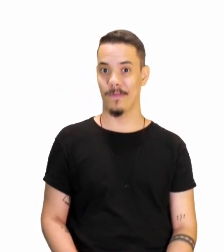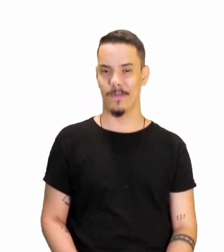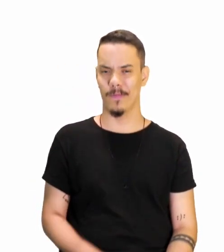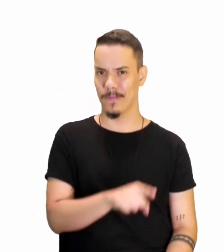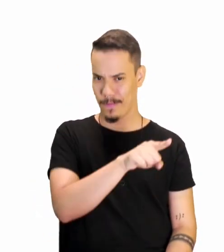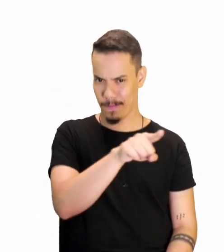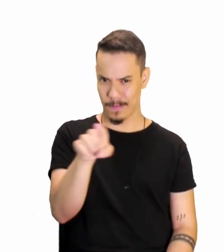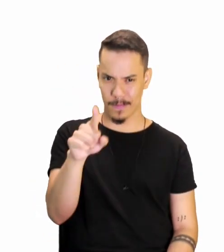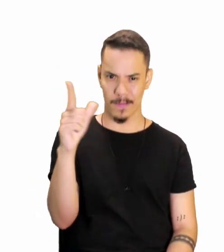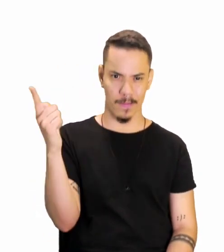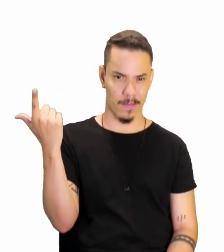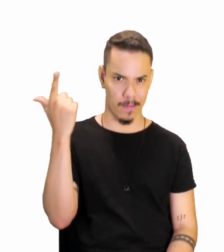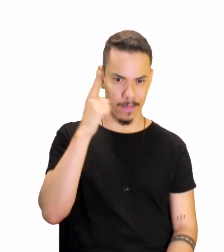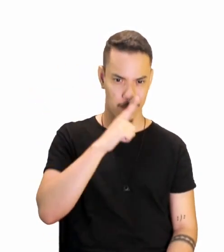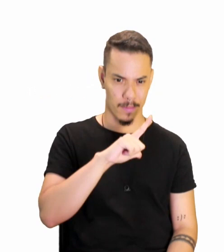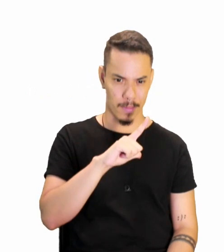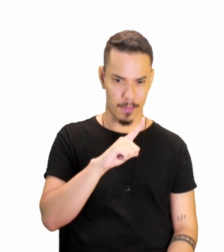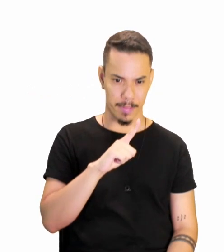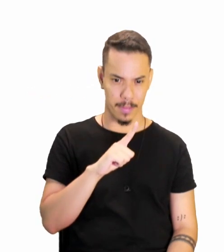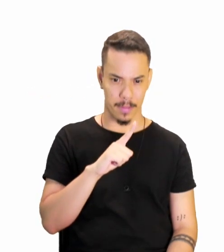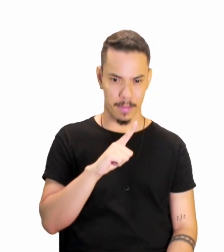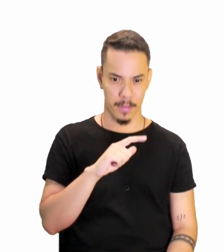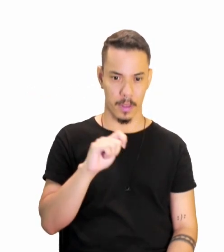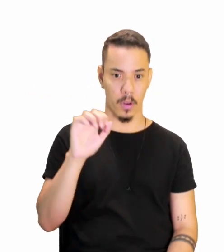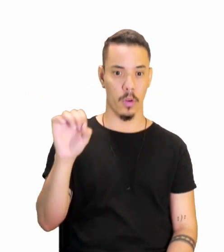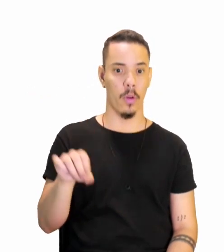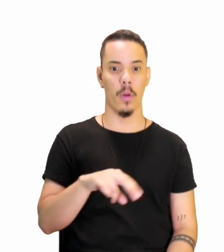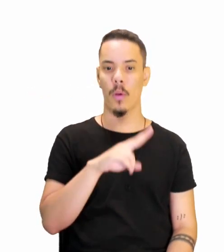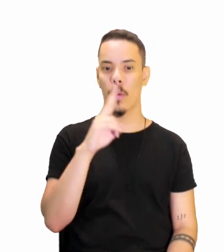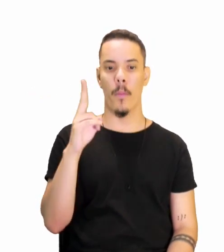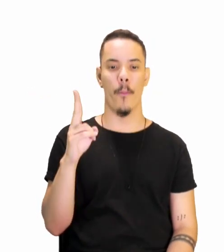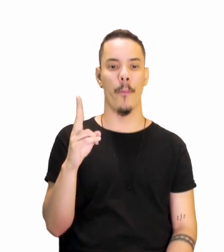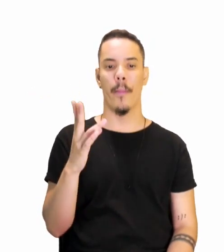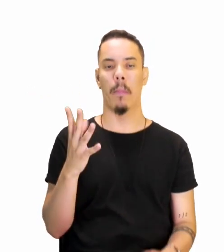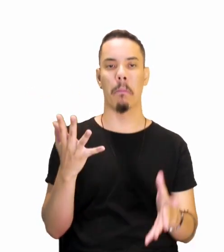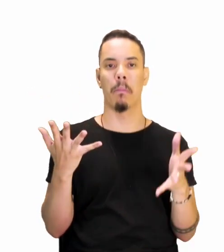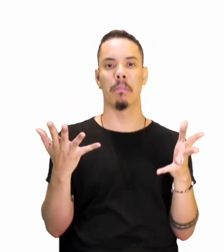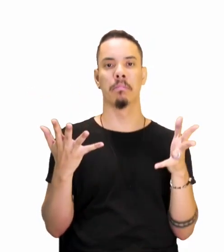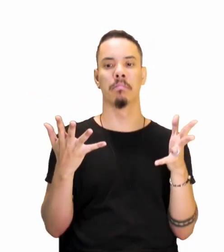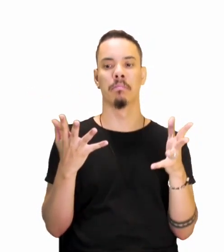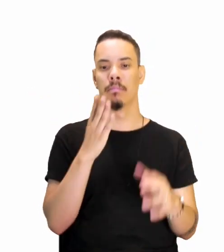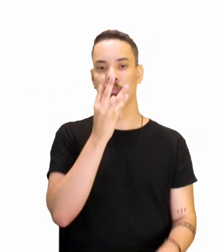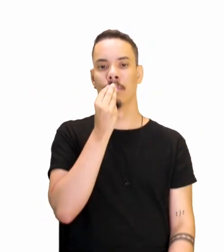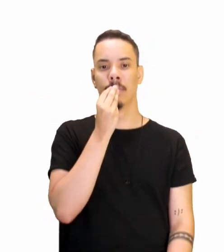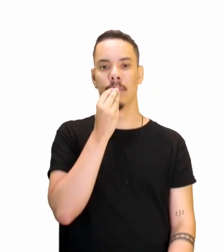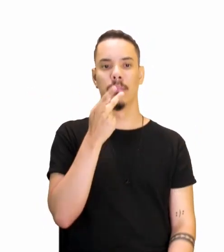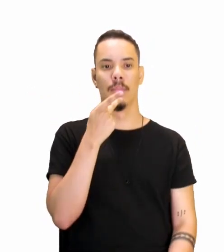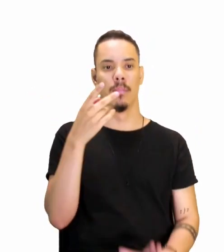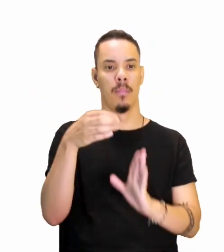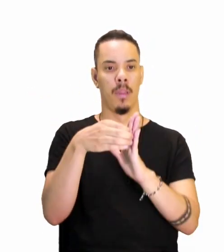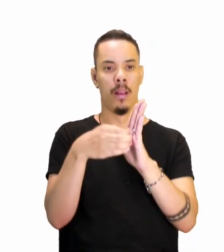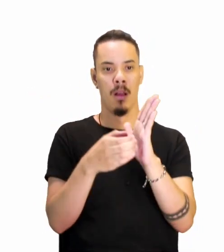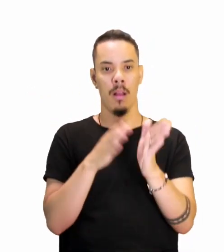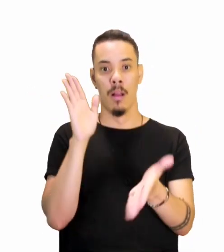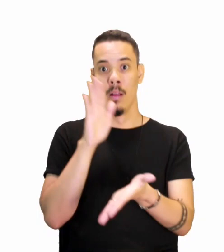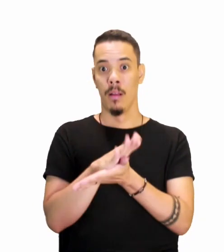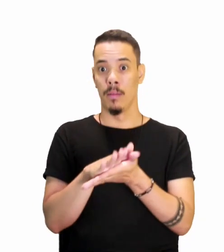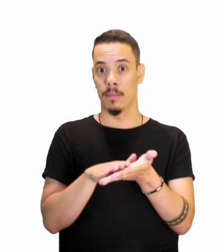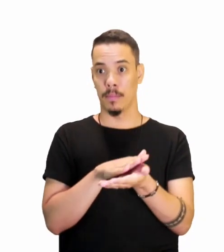você conseguiria retirar? Ou então, sem falar, colocando a classificação